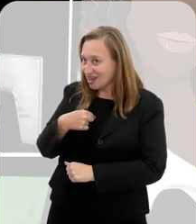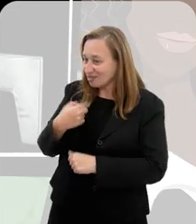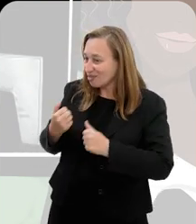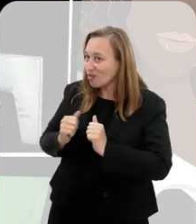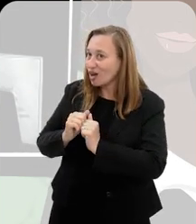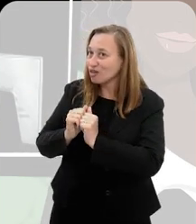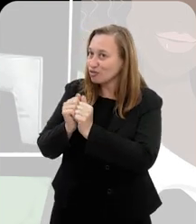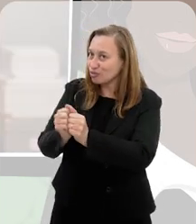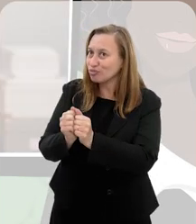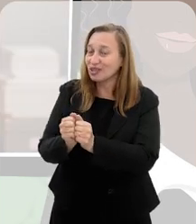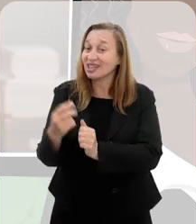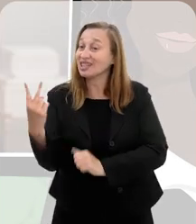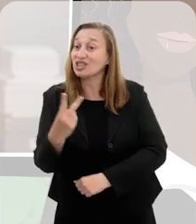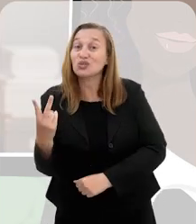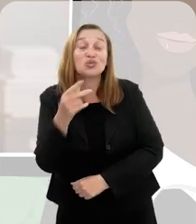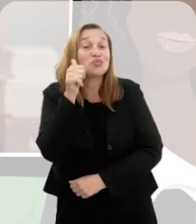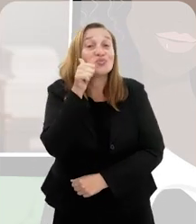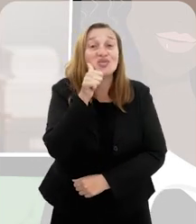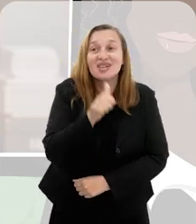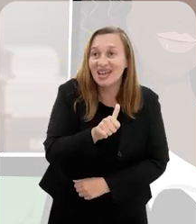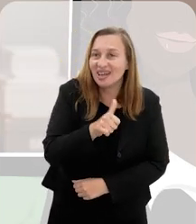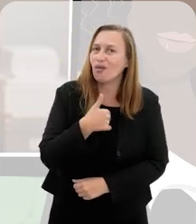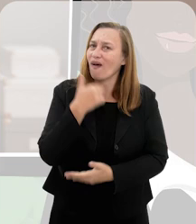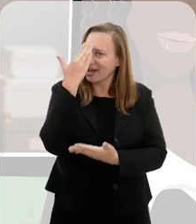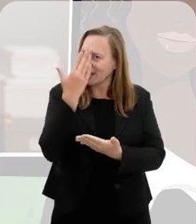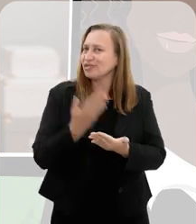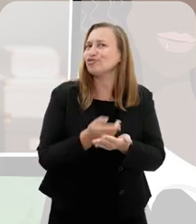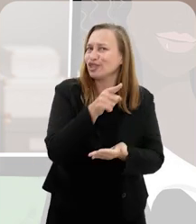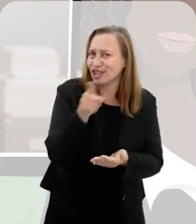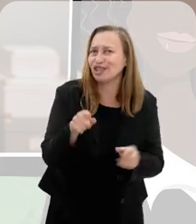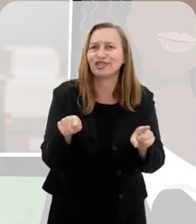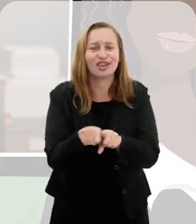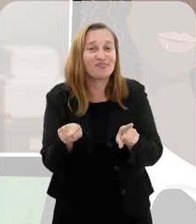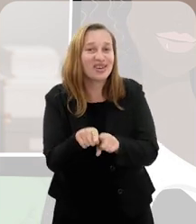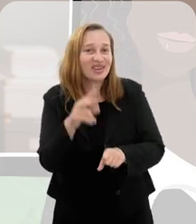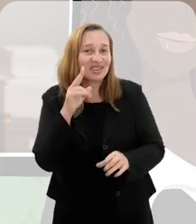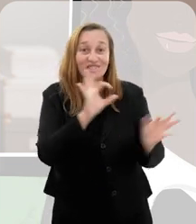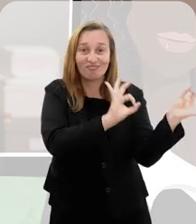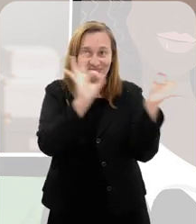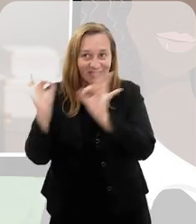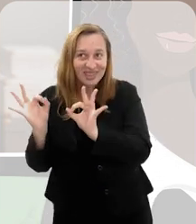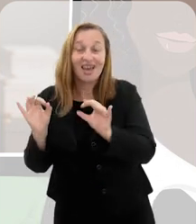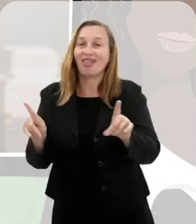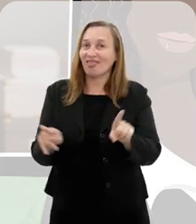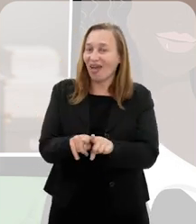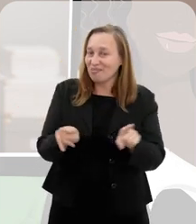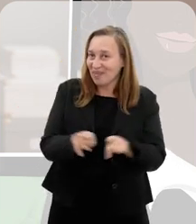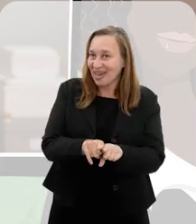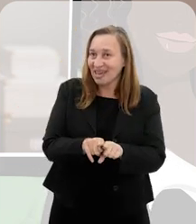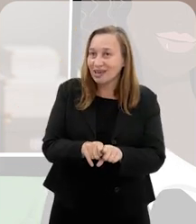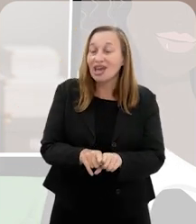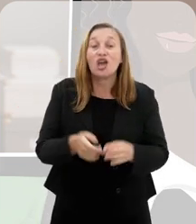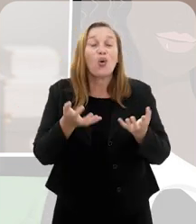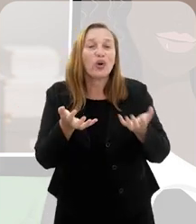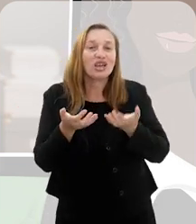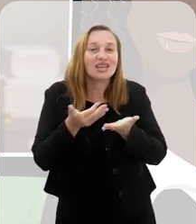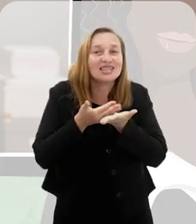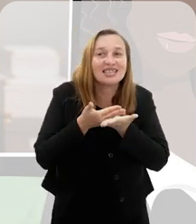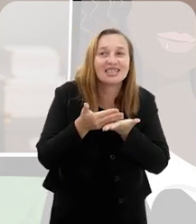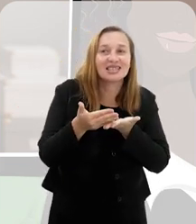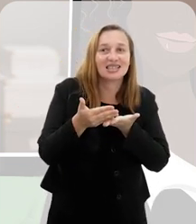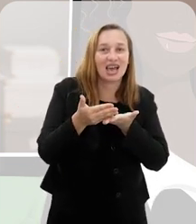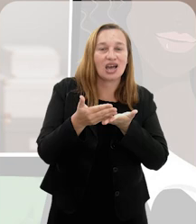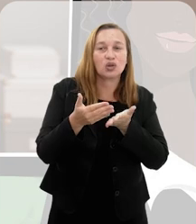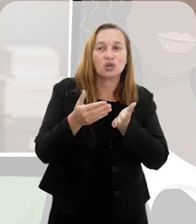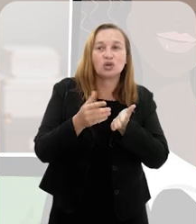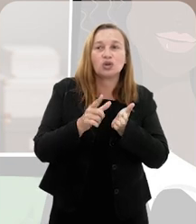feliz eu de estar acompanhada dessas duas mulheres e acredito que vocês também que estão nos assistindo também. Eu